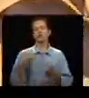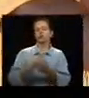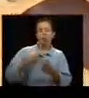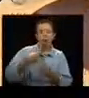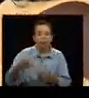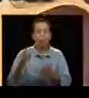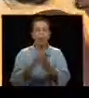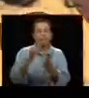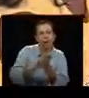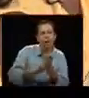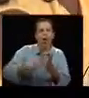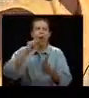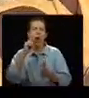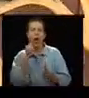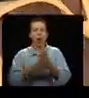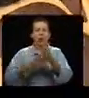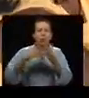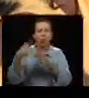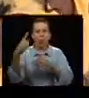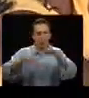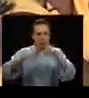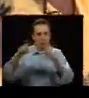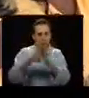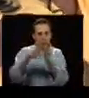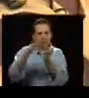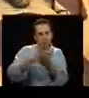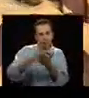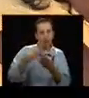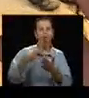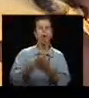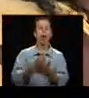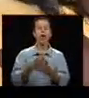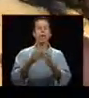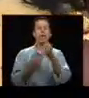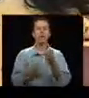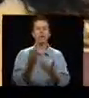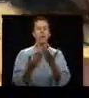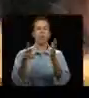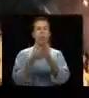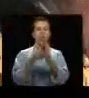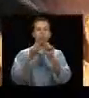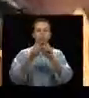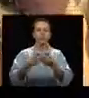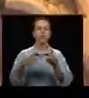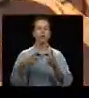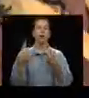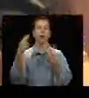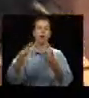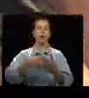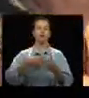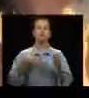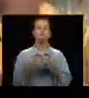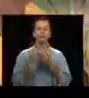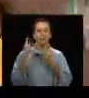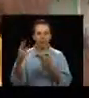você se ajuda que for de papel, ajunte papel, lápis, livro, e faça um foguinho, bota em cima e toca o foguinho tudinho. Desse mesmo jeito